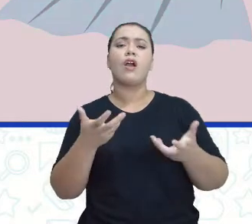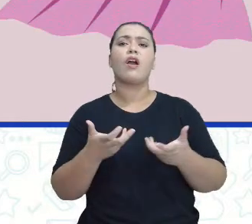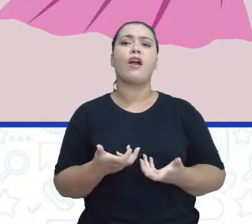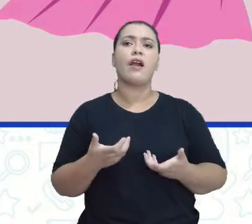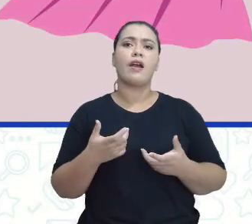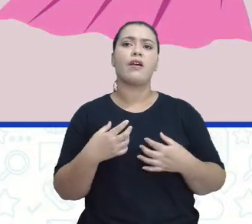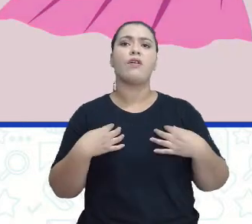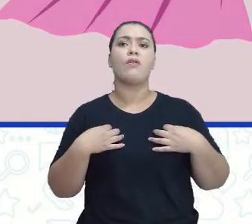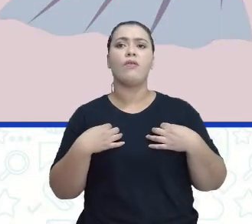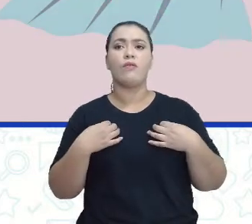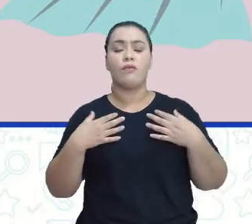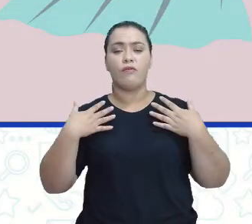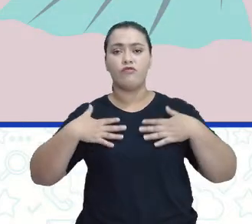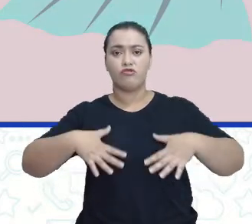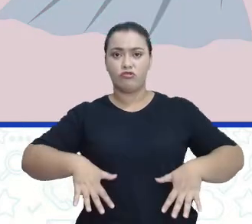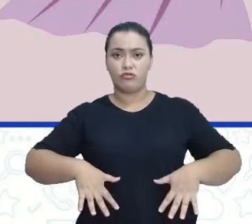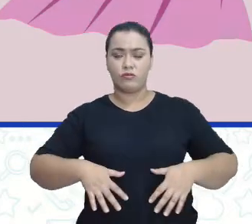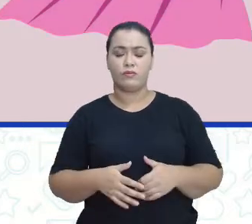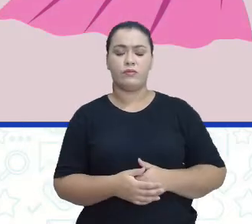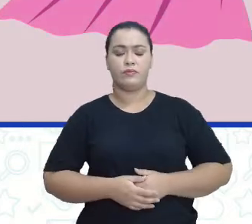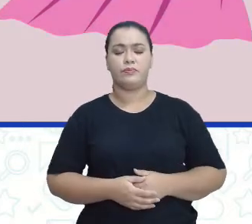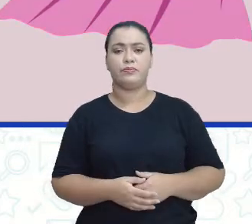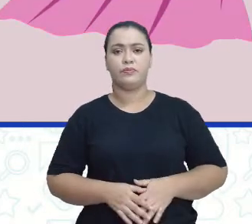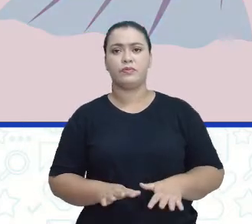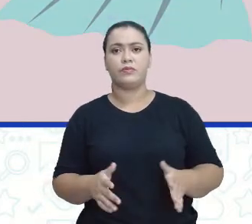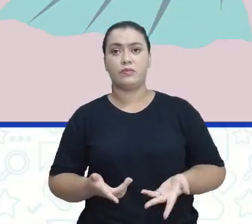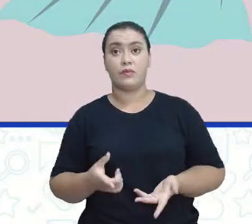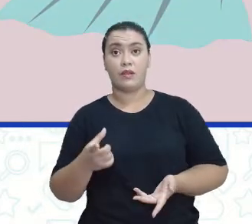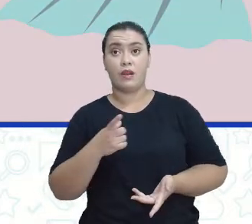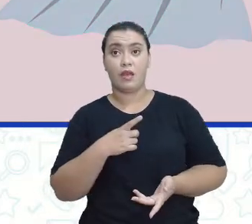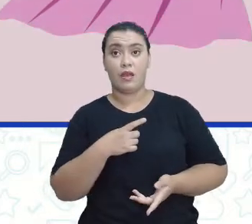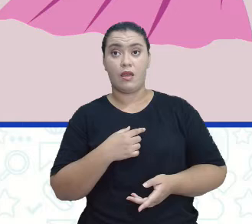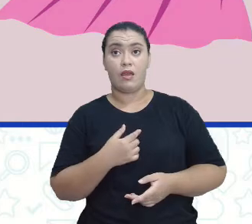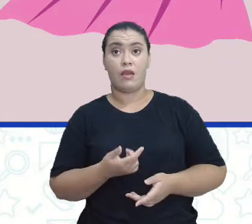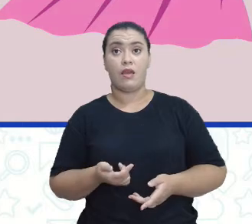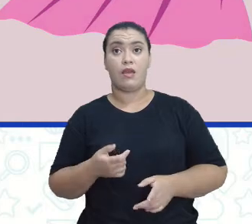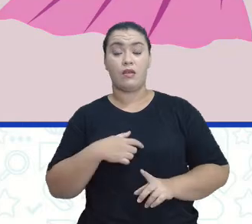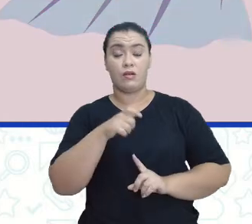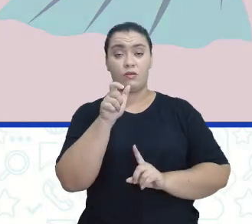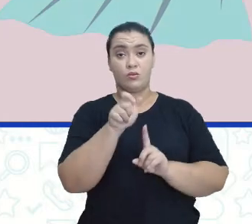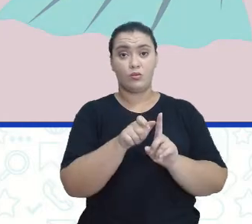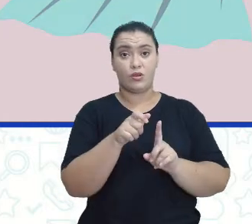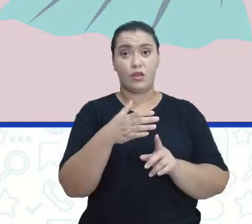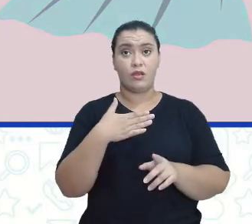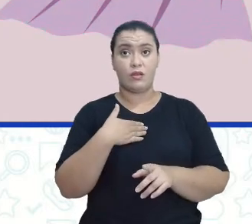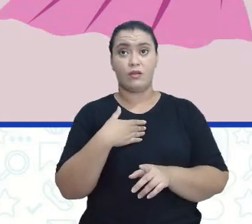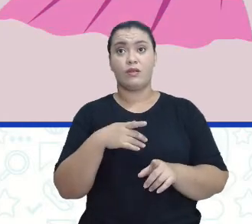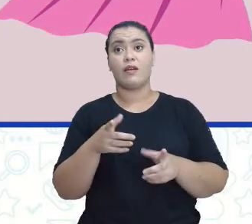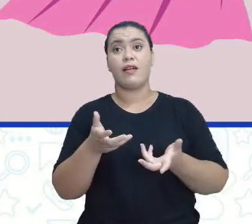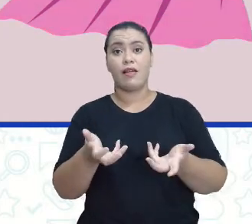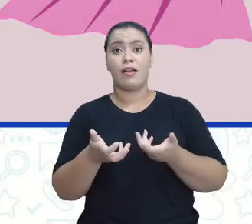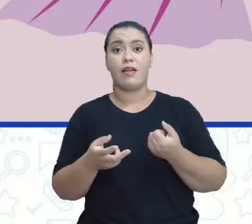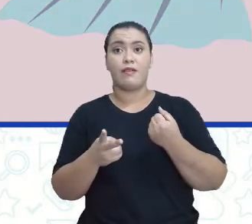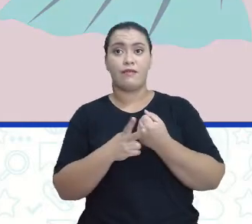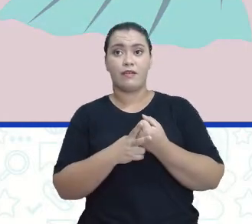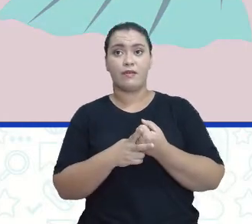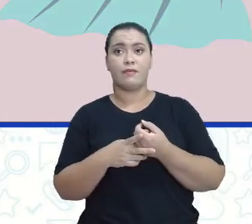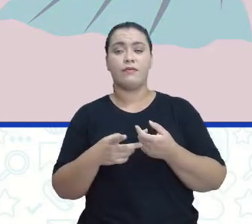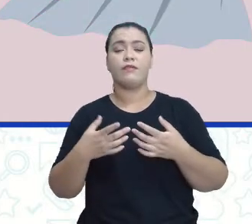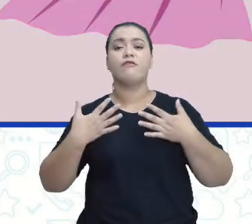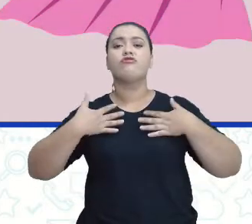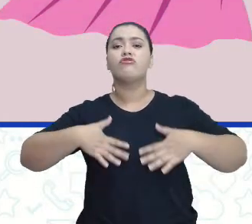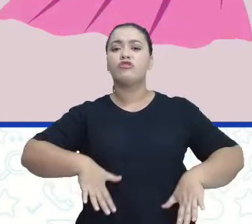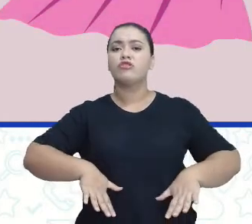vestido. Então, aqui eu tenho um sujeito, eu tenho um verbo e eu tenho um vestido,